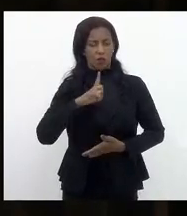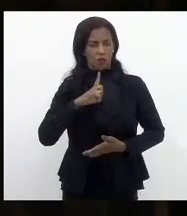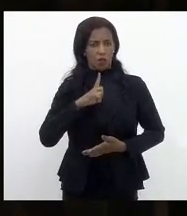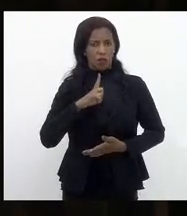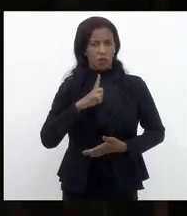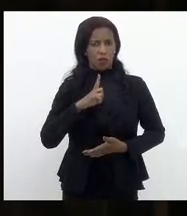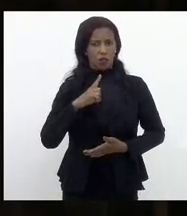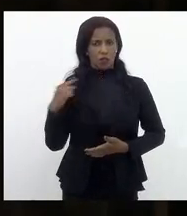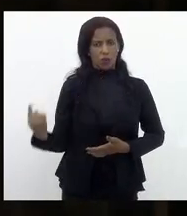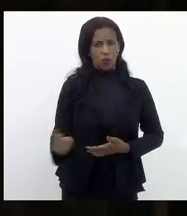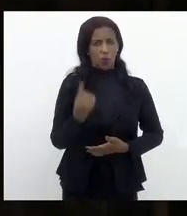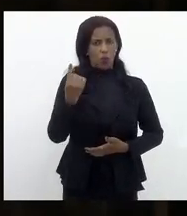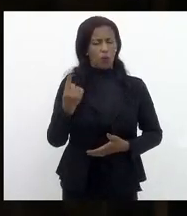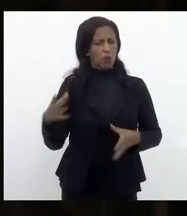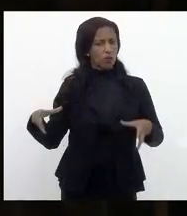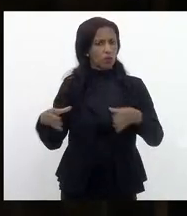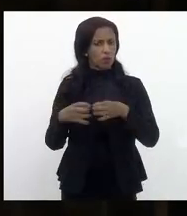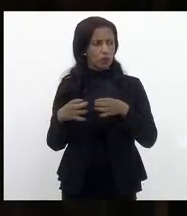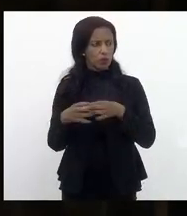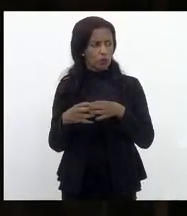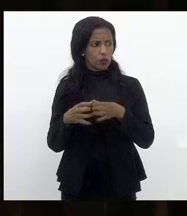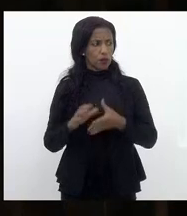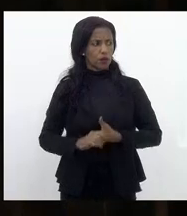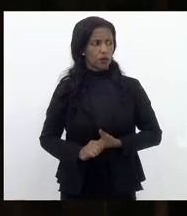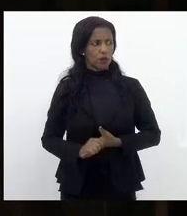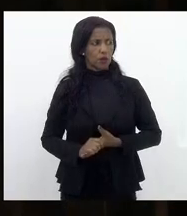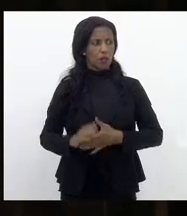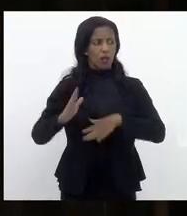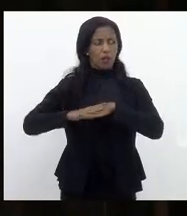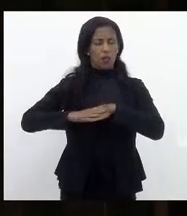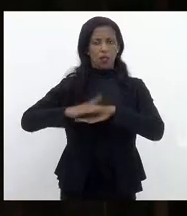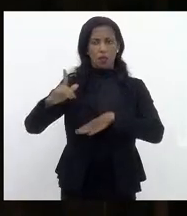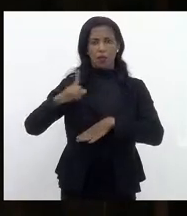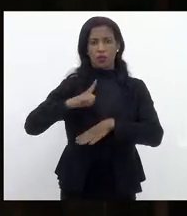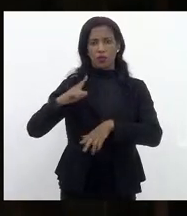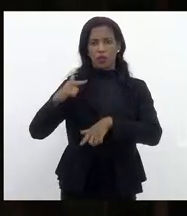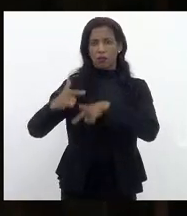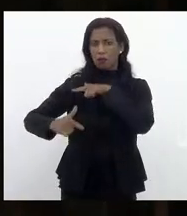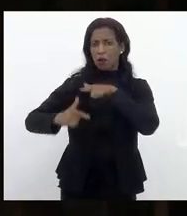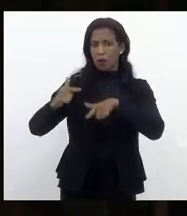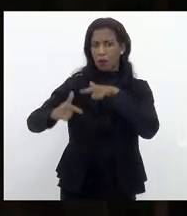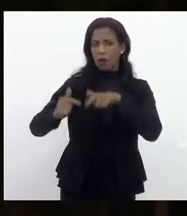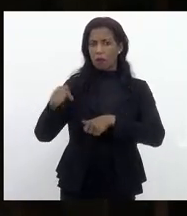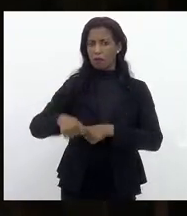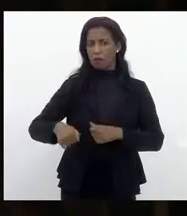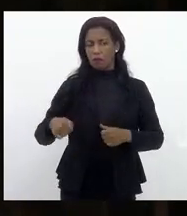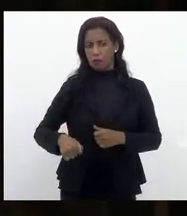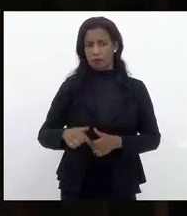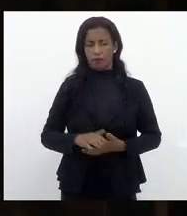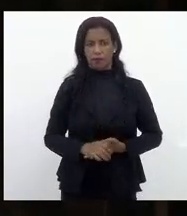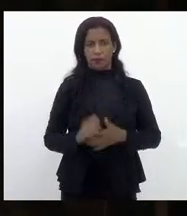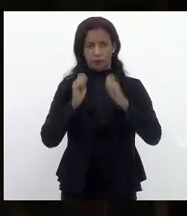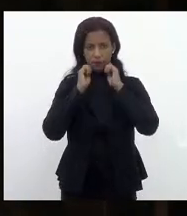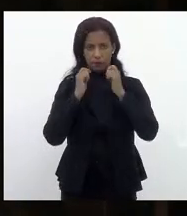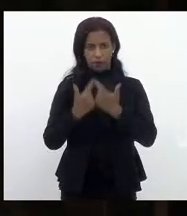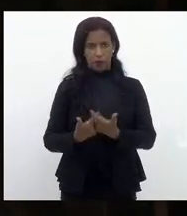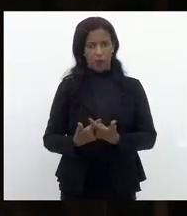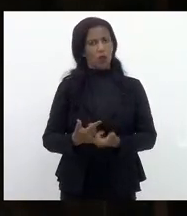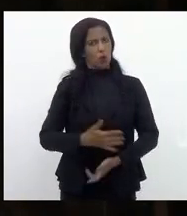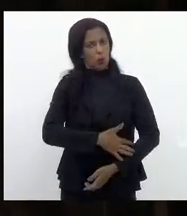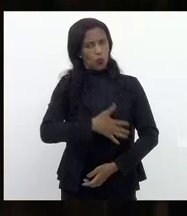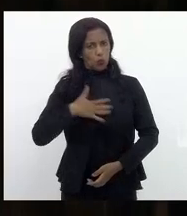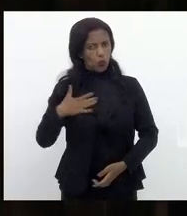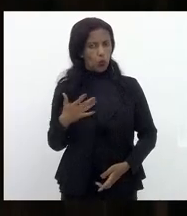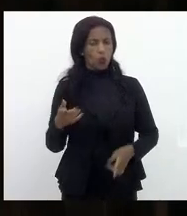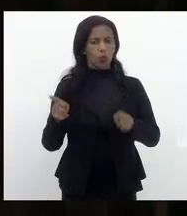tem sido uma das comissões o que mais tem trabalhado nessa casa e com muito orgulho também